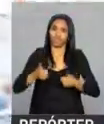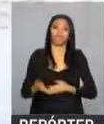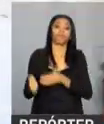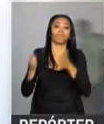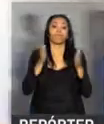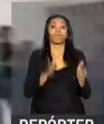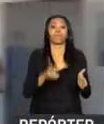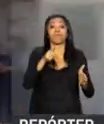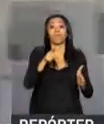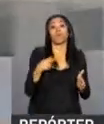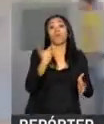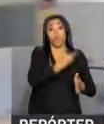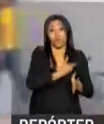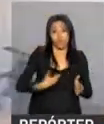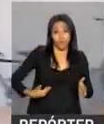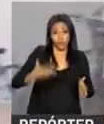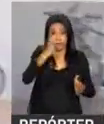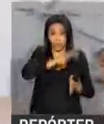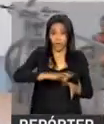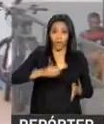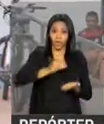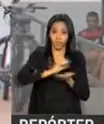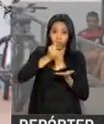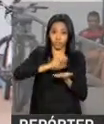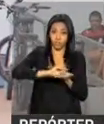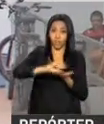governo federal repassa mensalmente